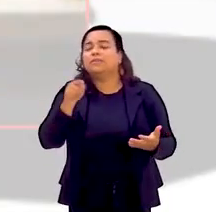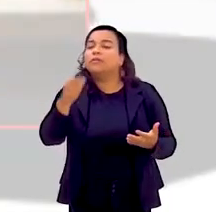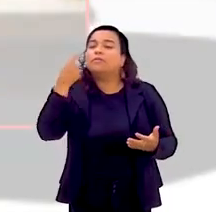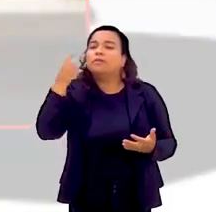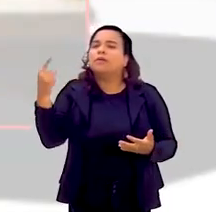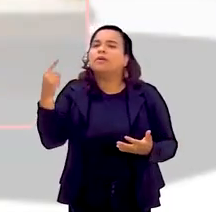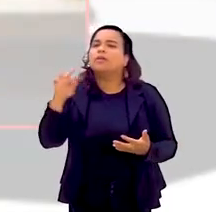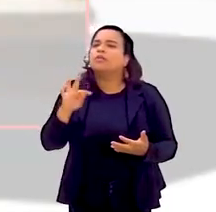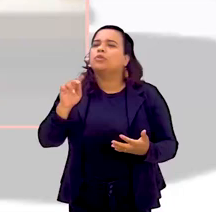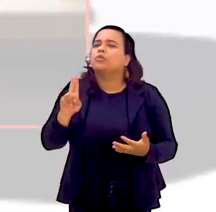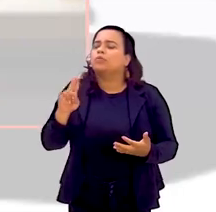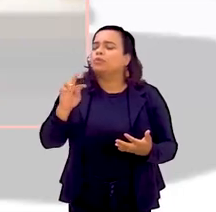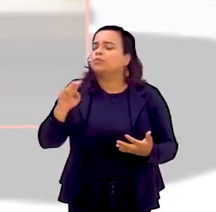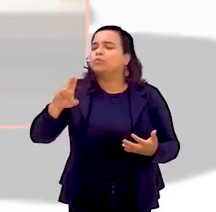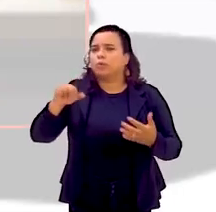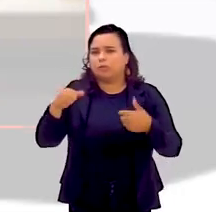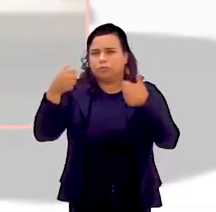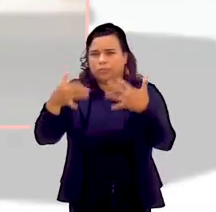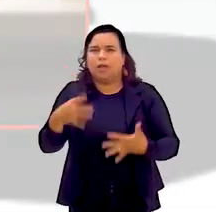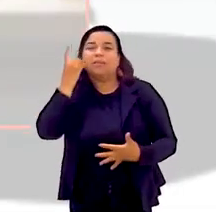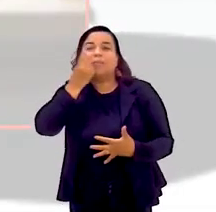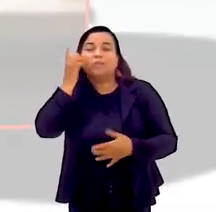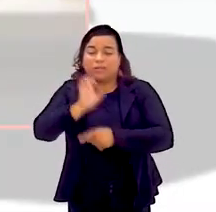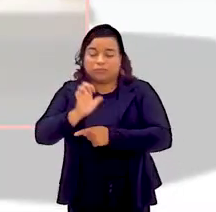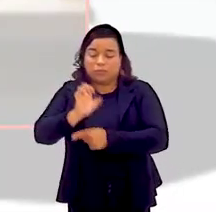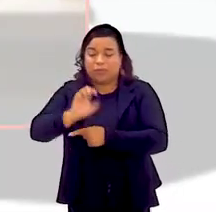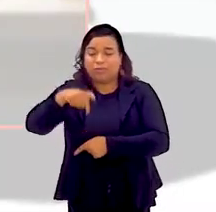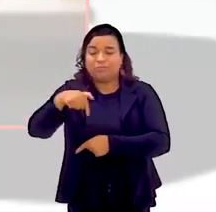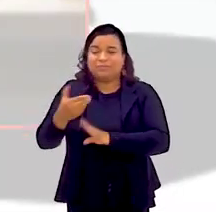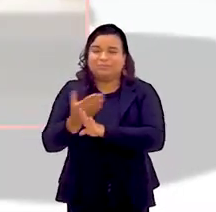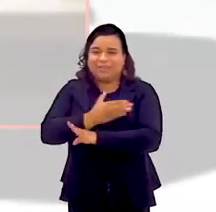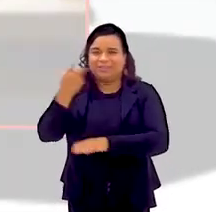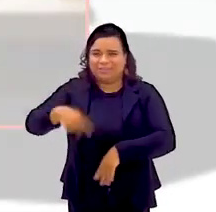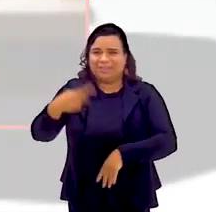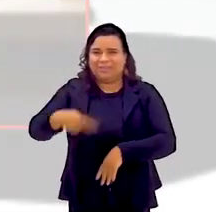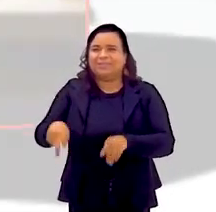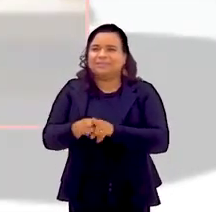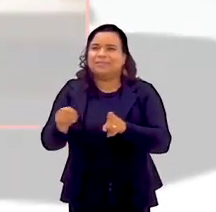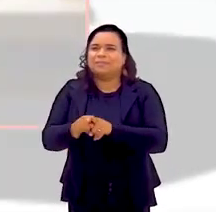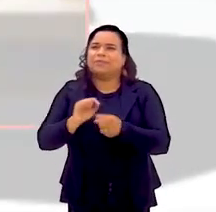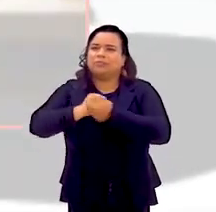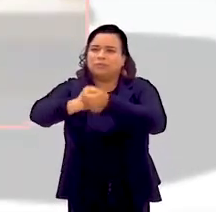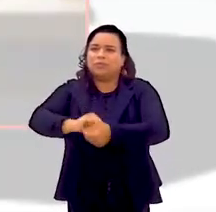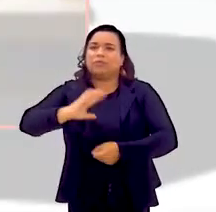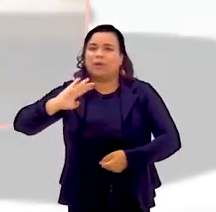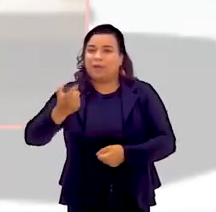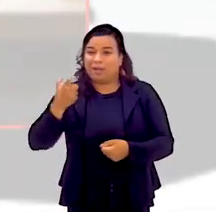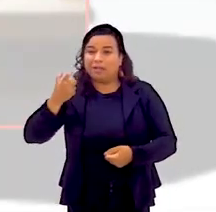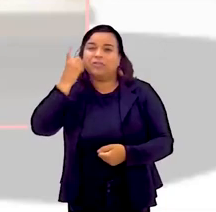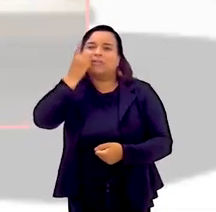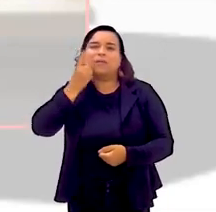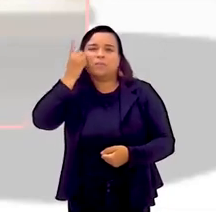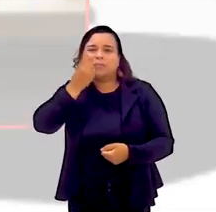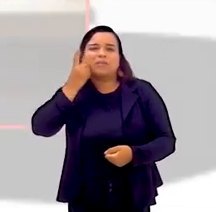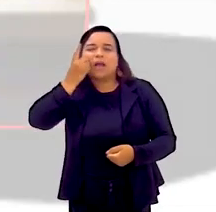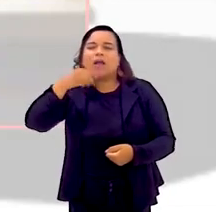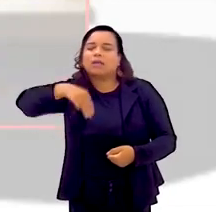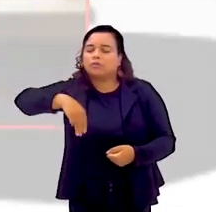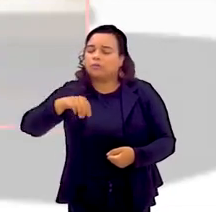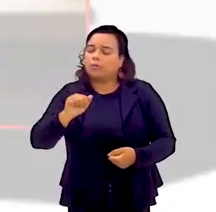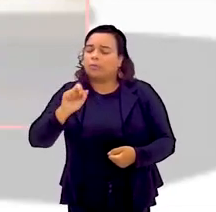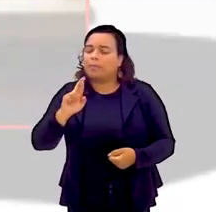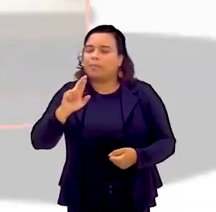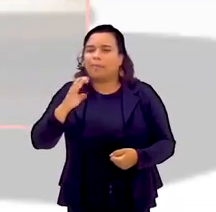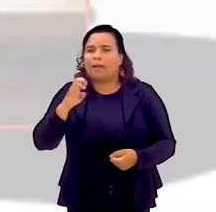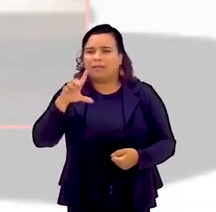dele ter sido deputado estadual aqui da Alerj, juntamente com o deputado, ex-deputado estadual Marcelo Freixo à